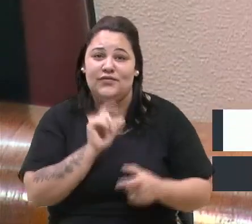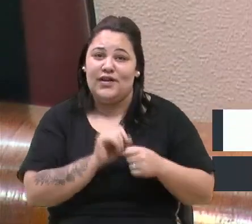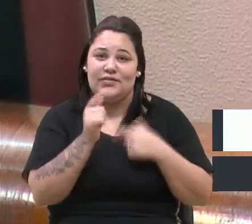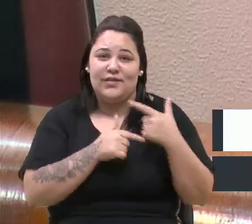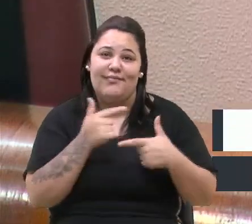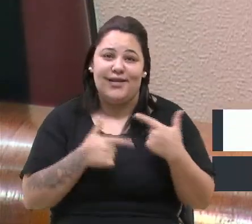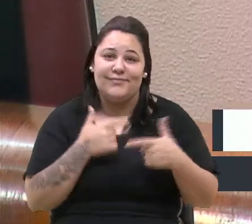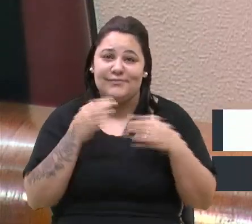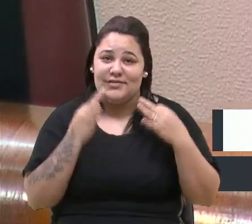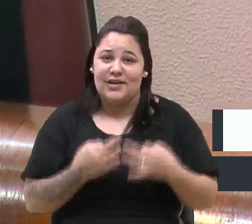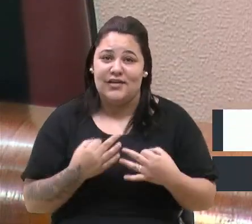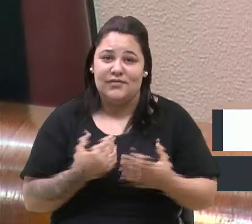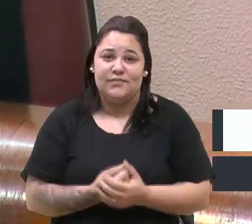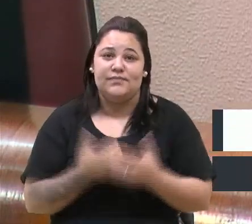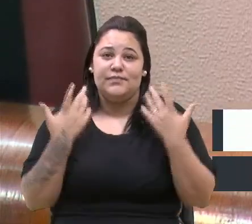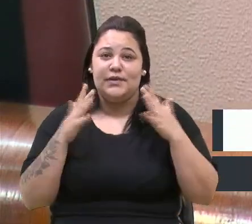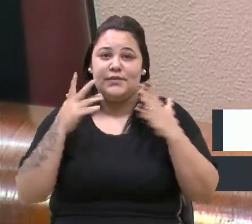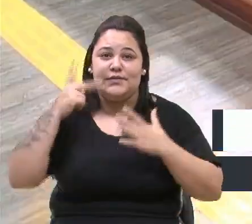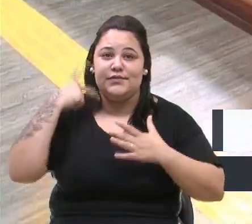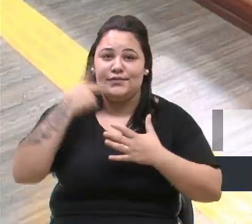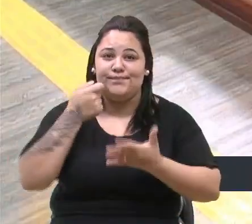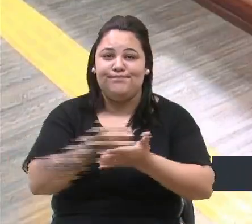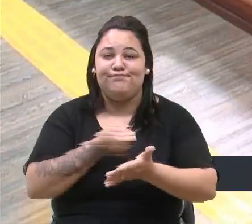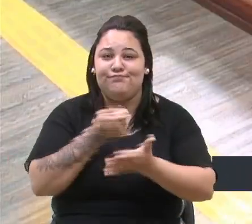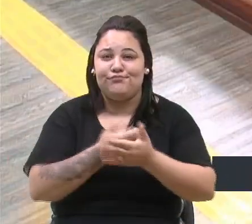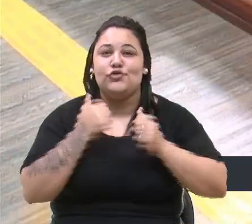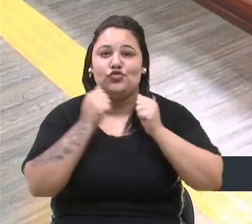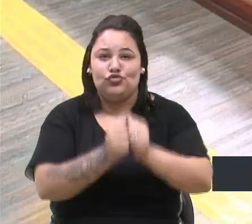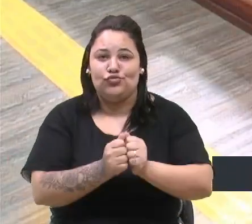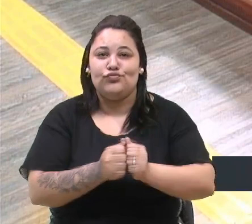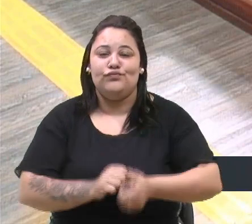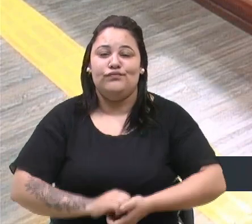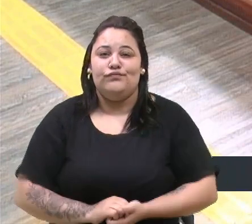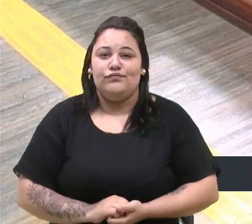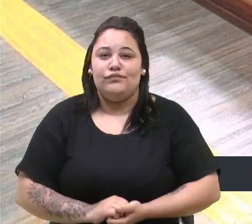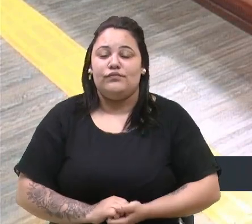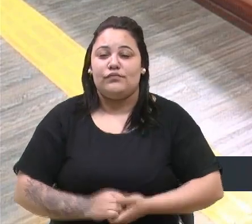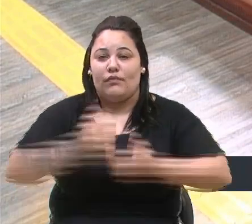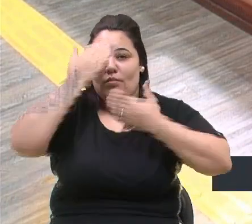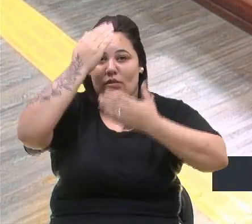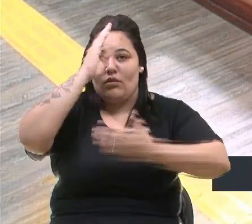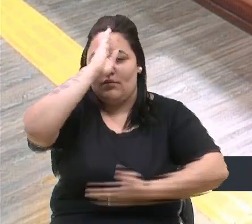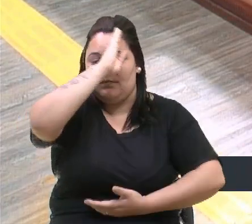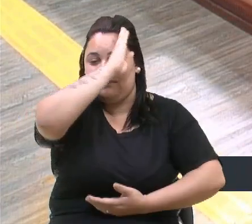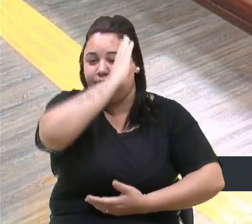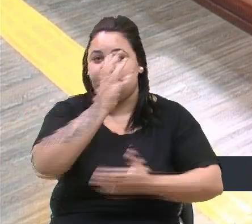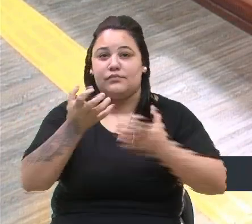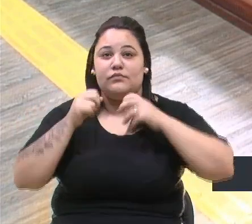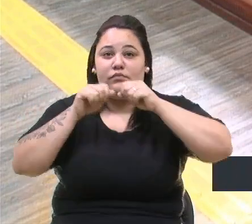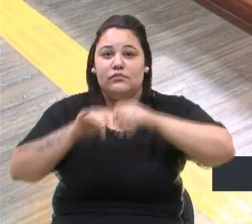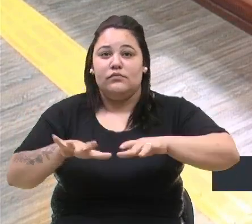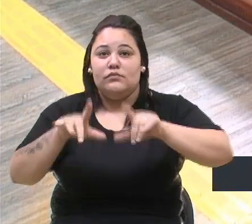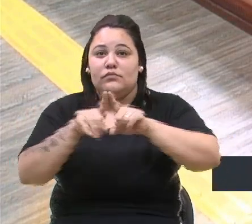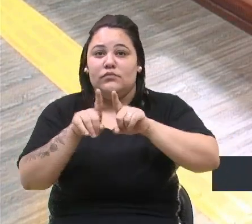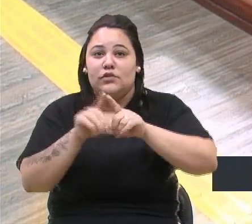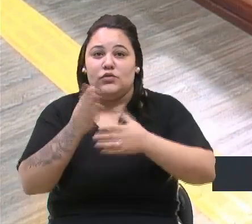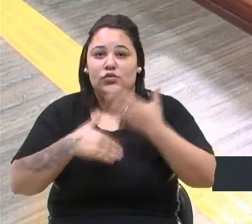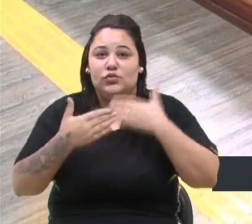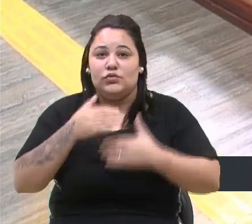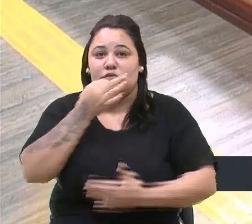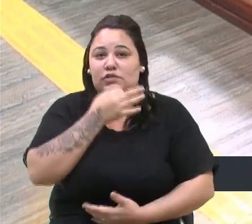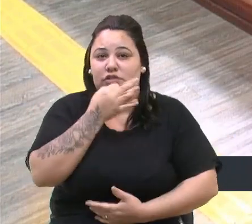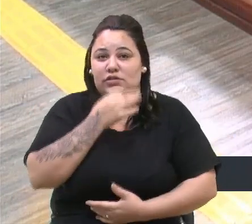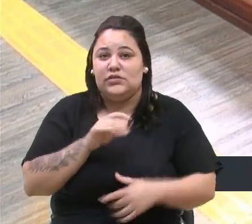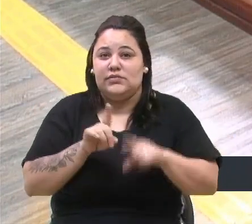Parabéns, vereadores, estamos juntos aí nessa luta. Obrigado, vereador Bressan. Eu quero compartilhar com todos os caxienses, que